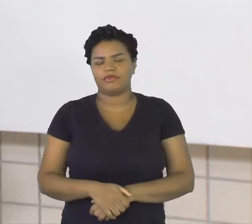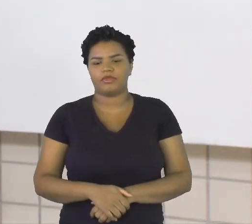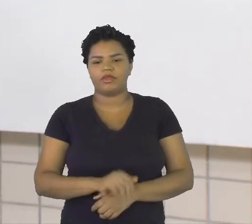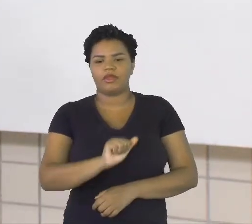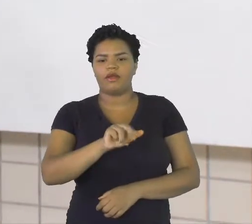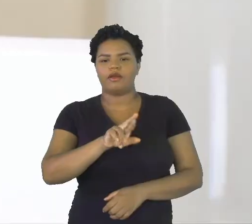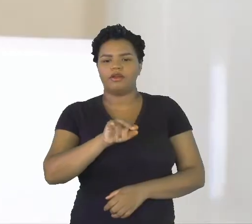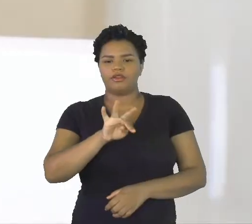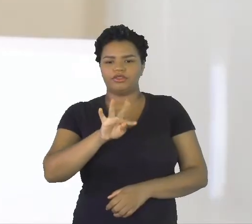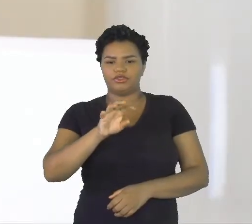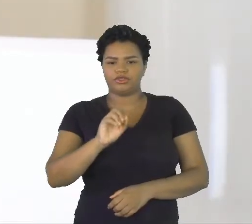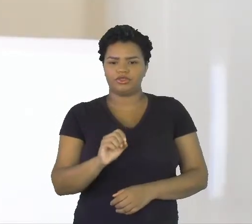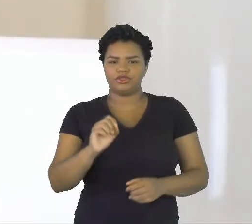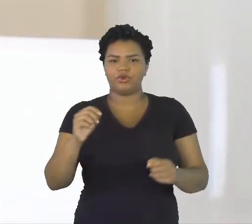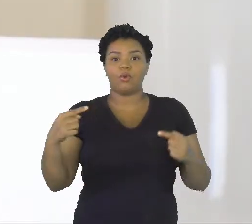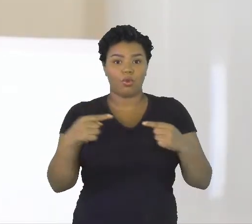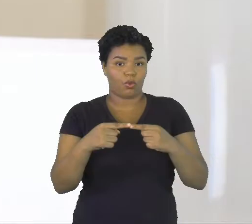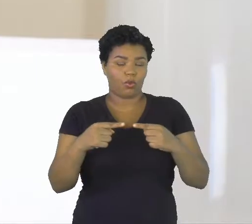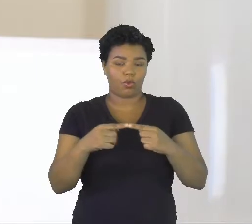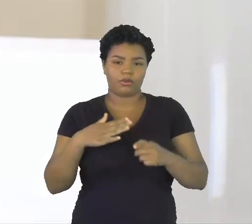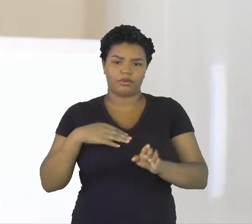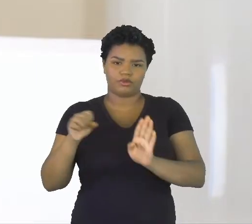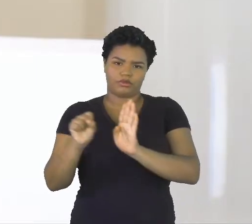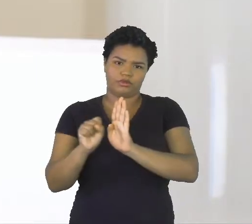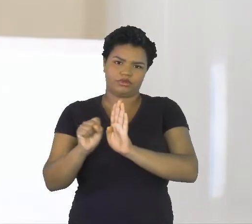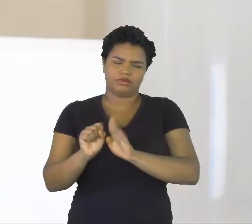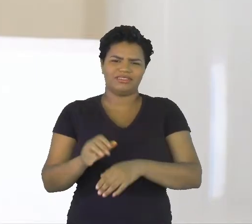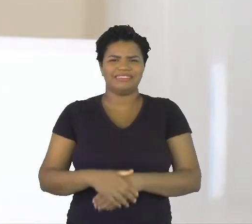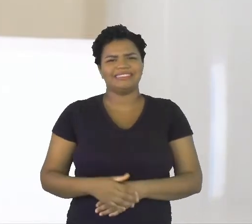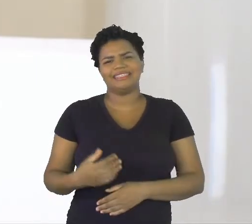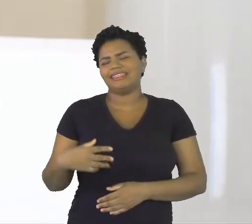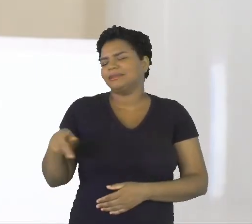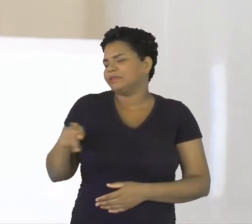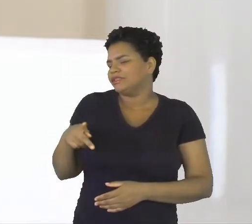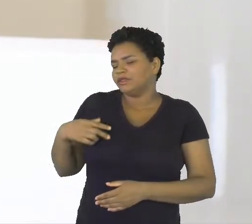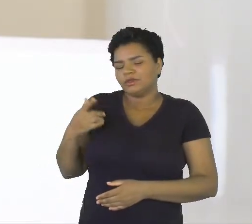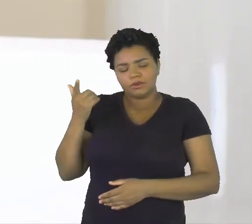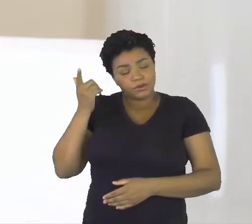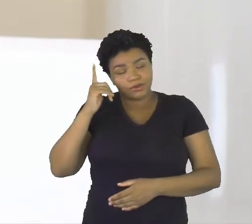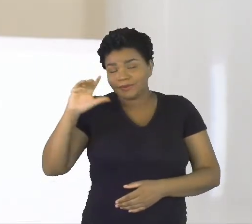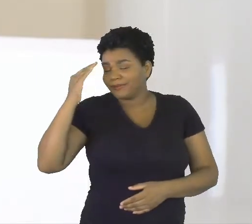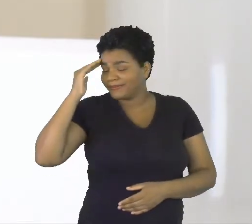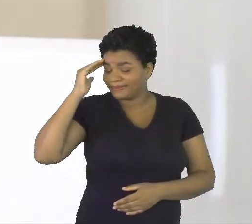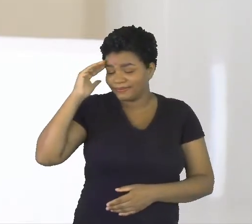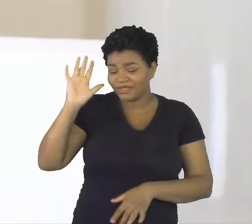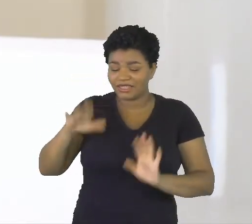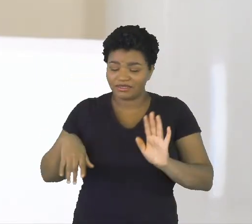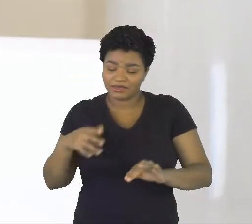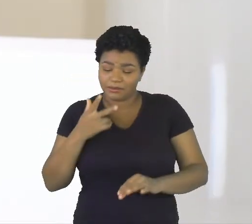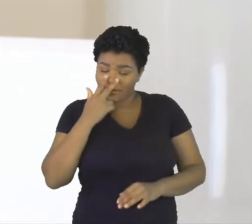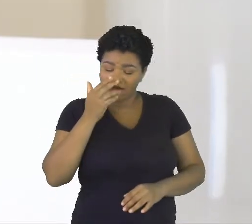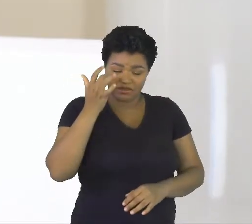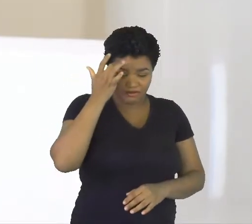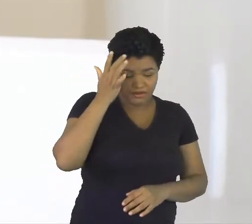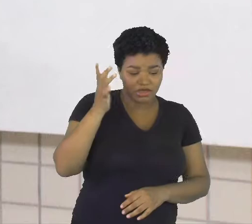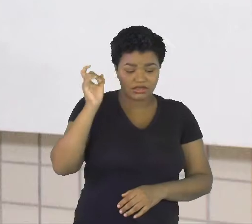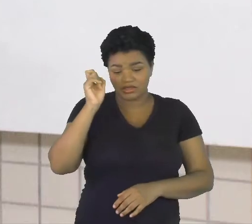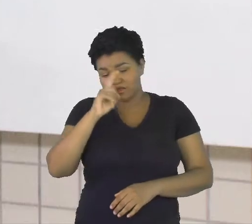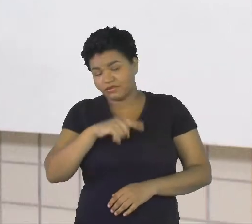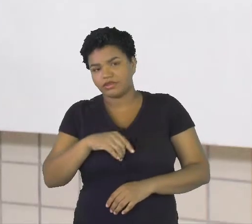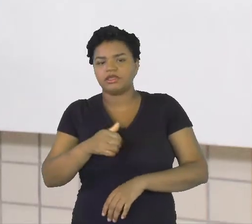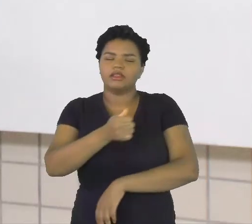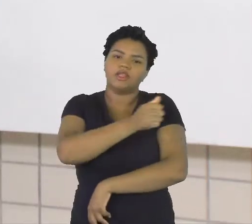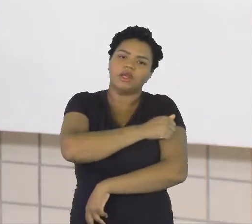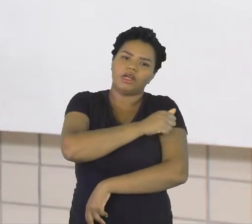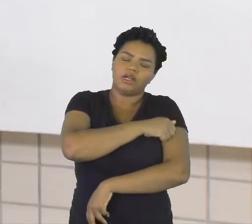Diga, Fava. Ai, prof, ainda não consegui entender. Às vezes parece que está fácil, parece que está difícil. Alunos,